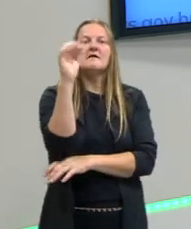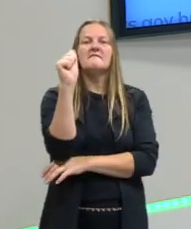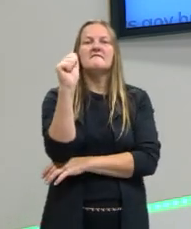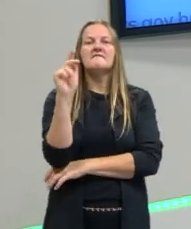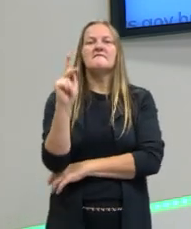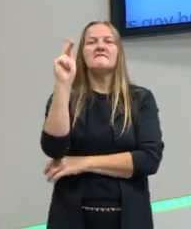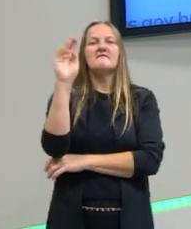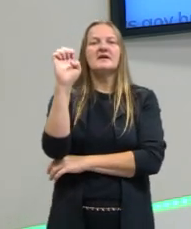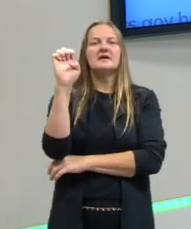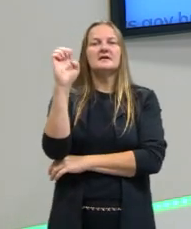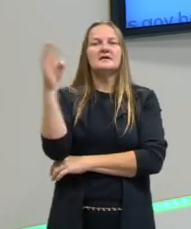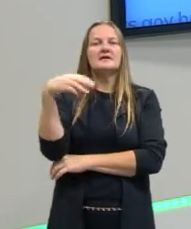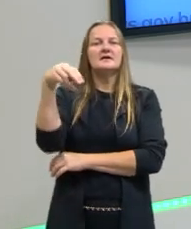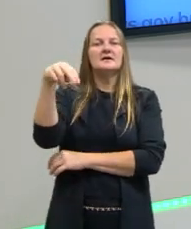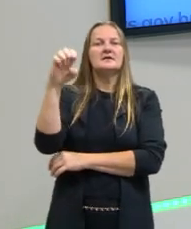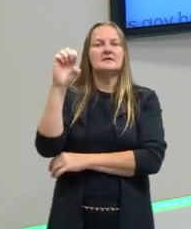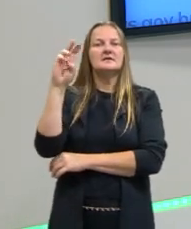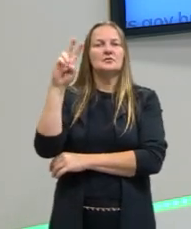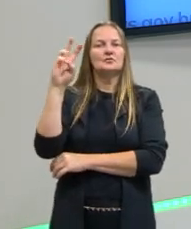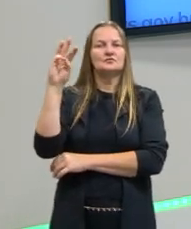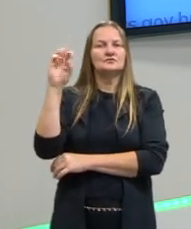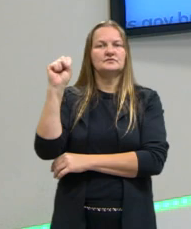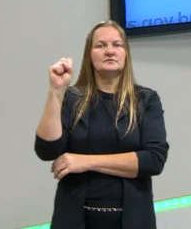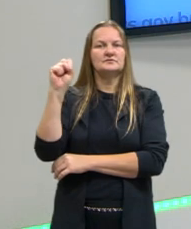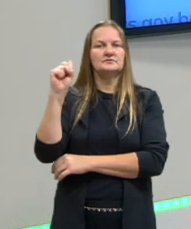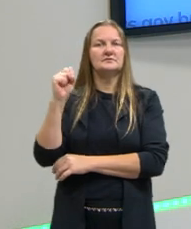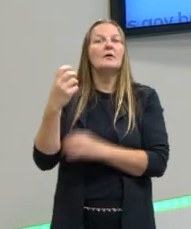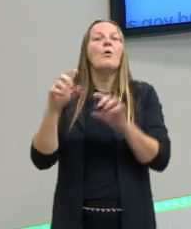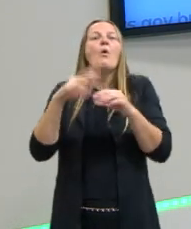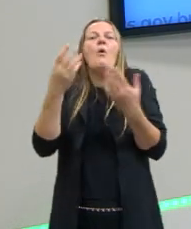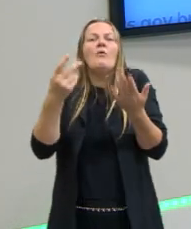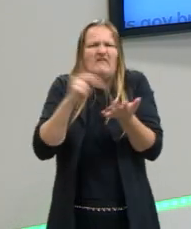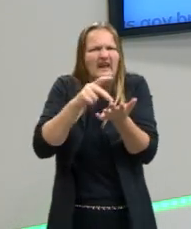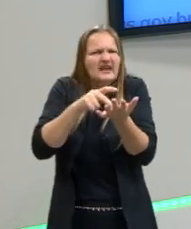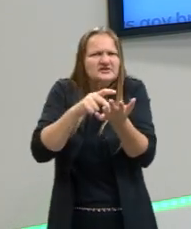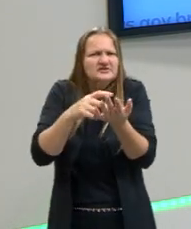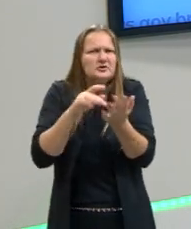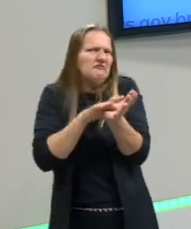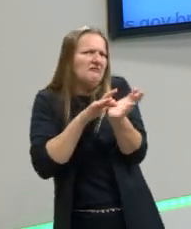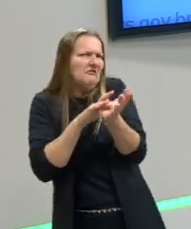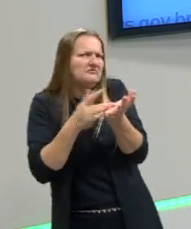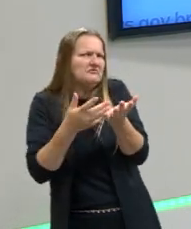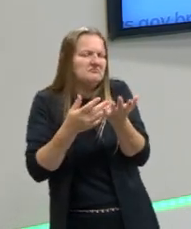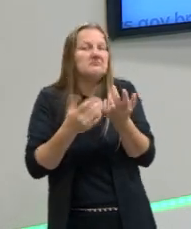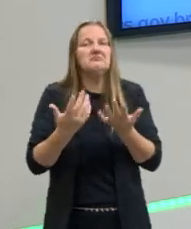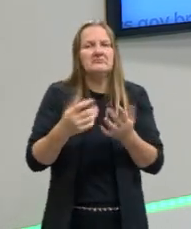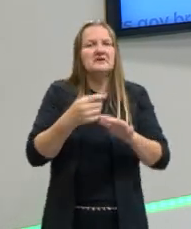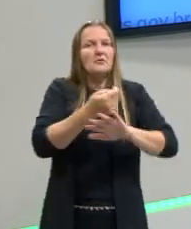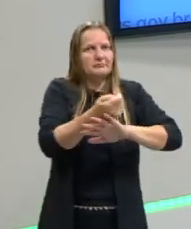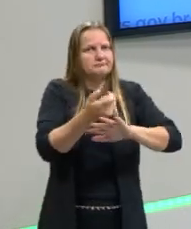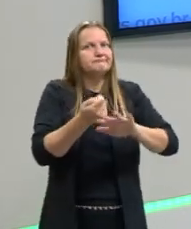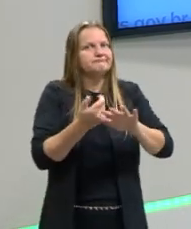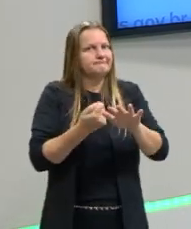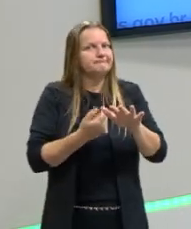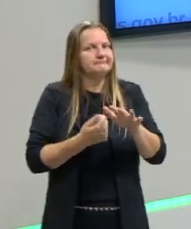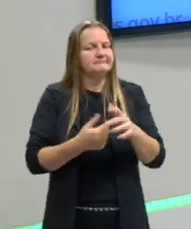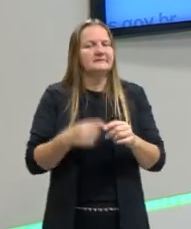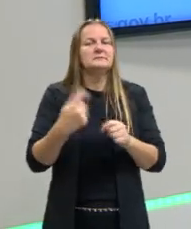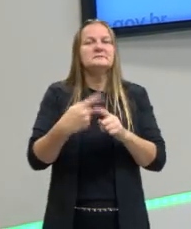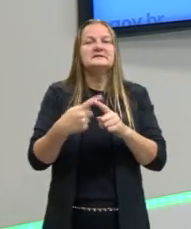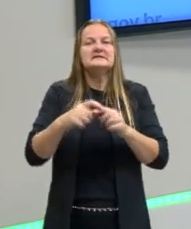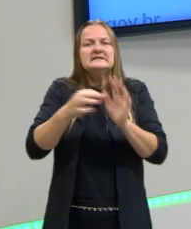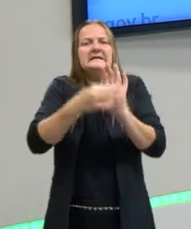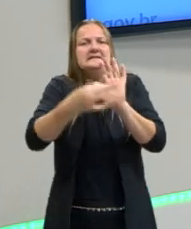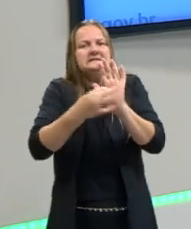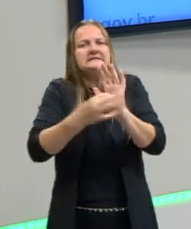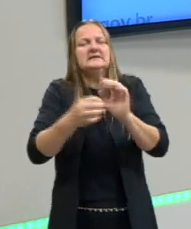relativizada esse é um problema que a onde se encontra a verdade nós precisamos alguns elementos mais contundentes